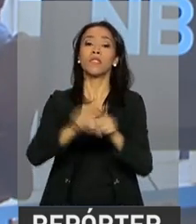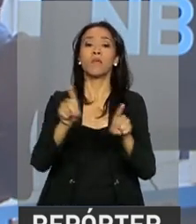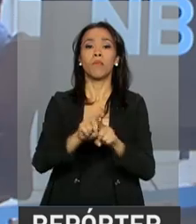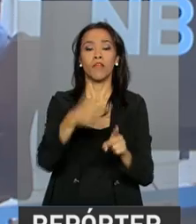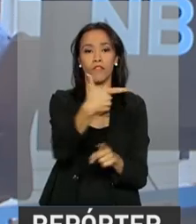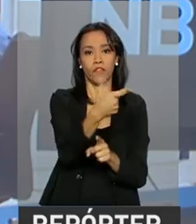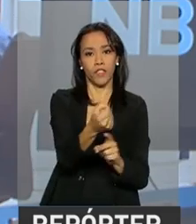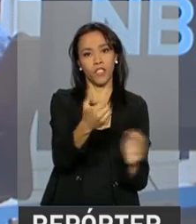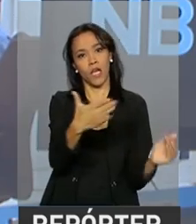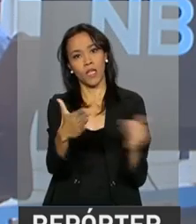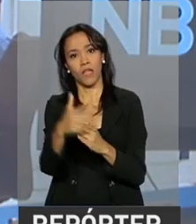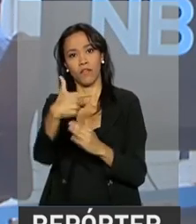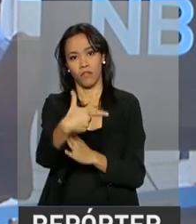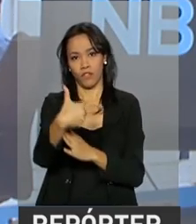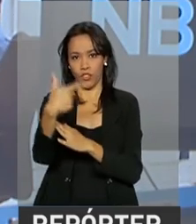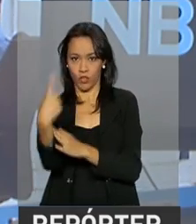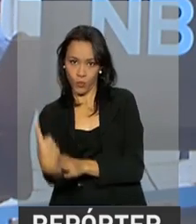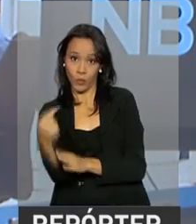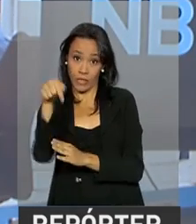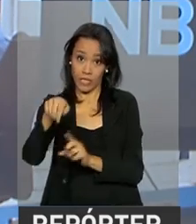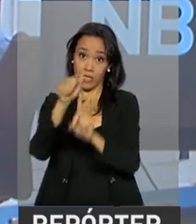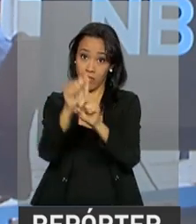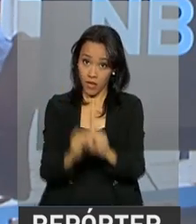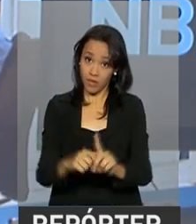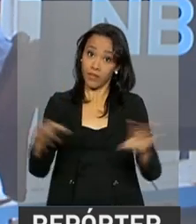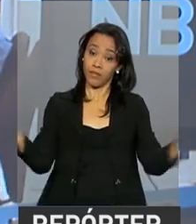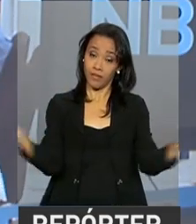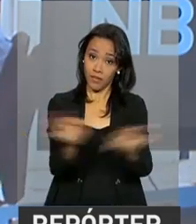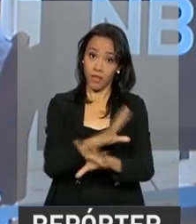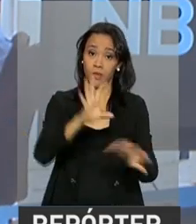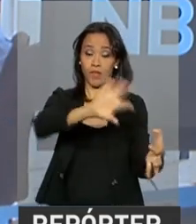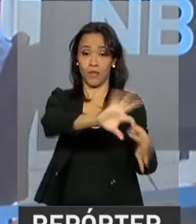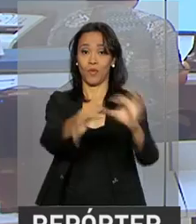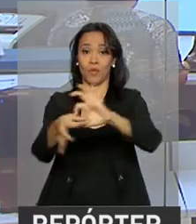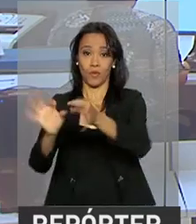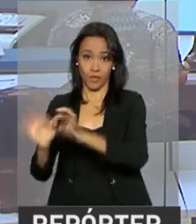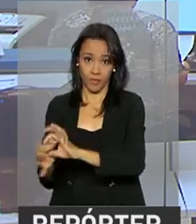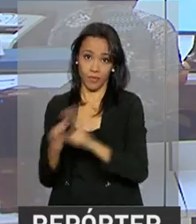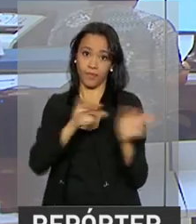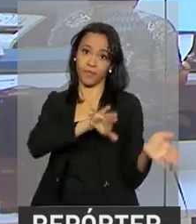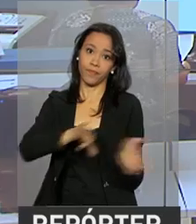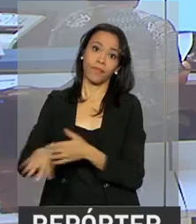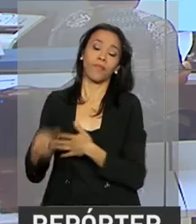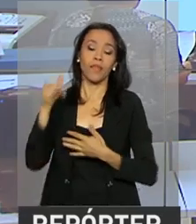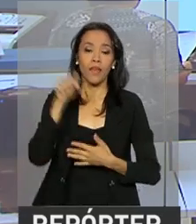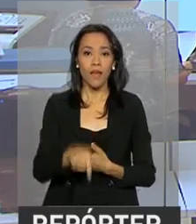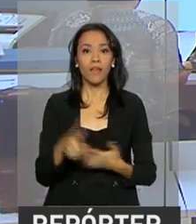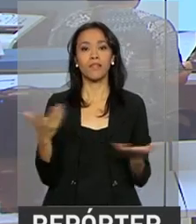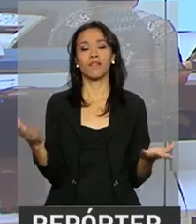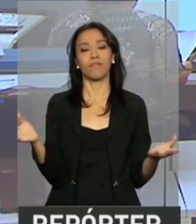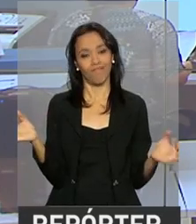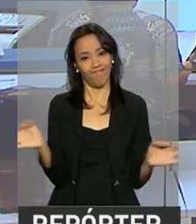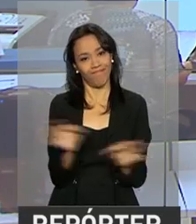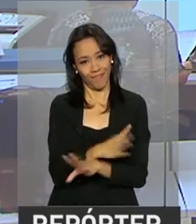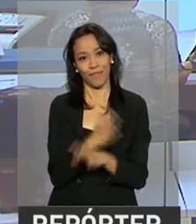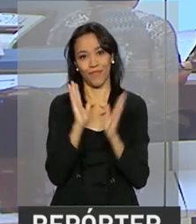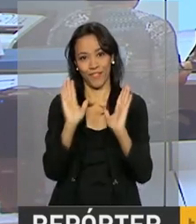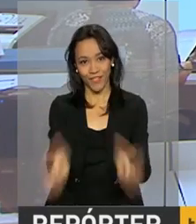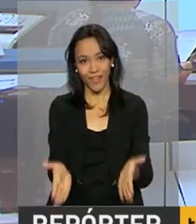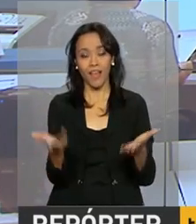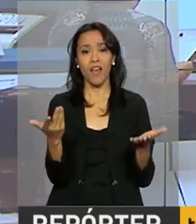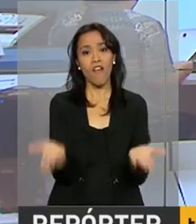dias 20 e 21 deste mês, quando terminam os Jogos Olímpicos. E essa edição do Repórter NBR também termina